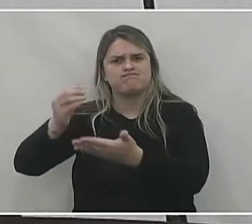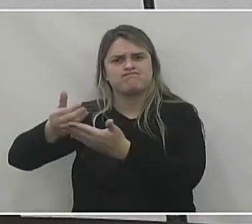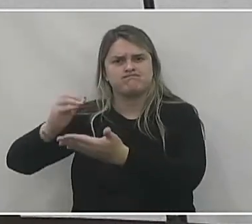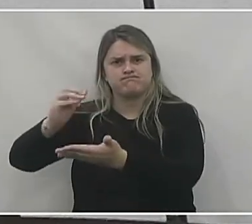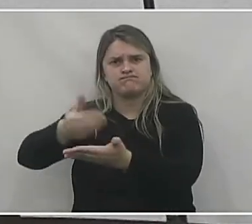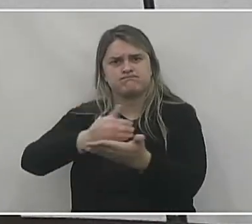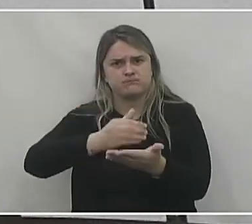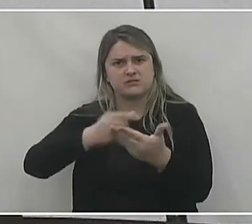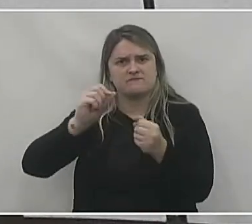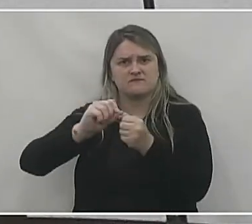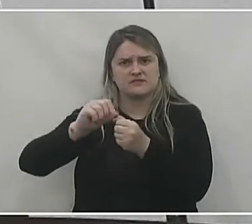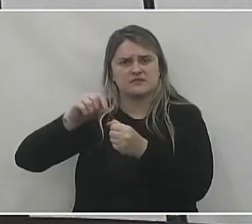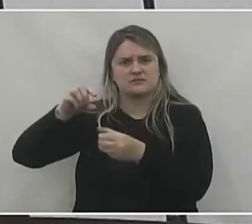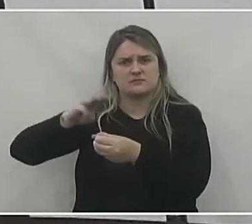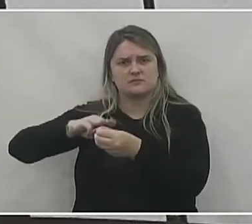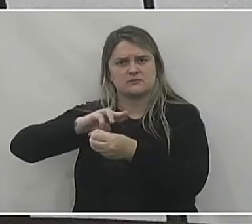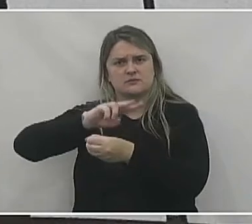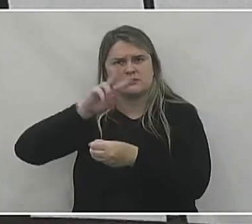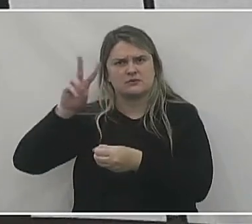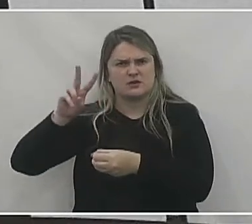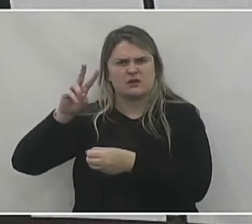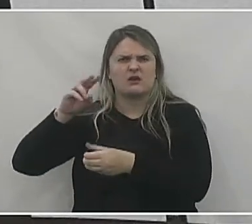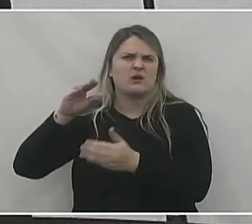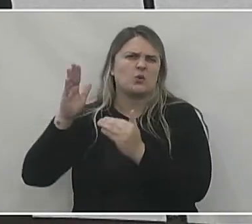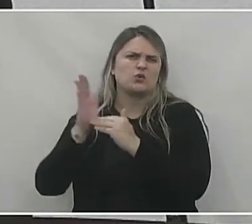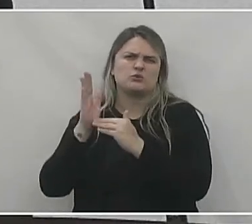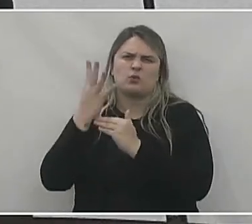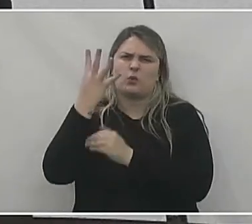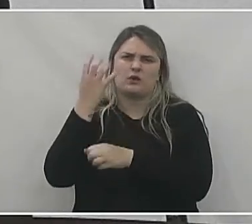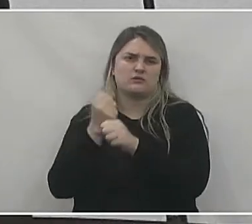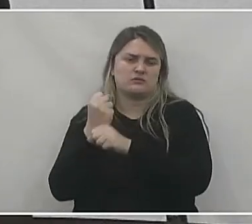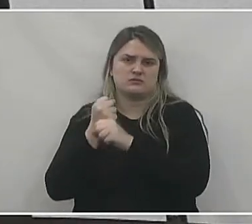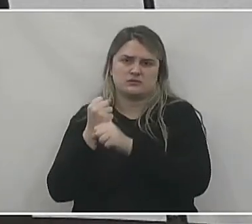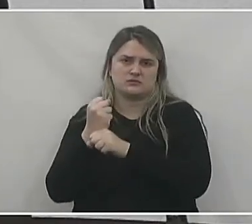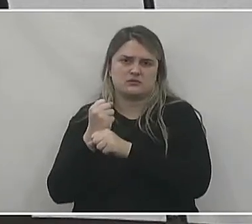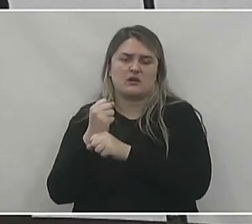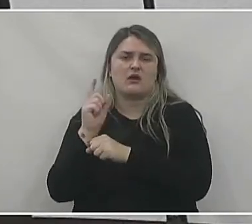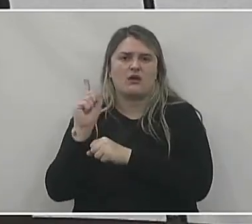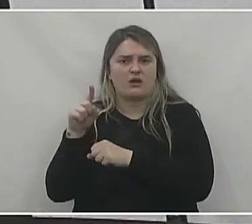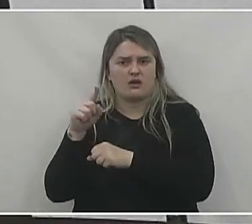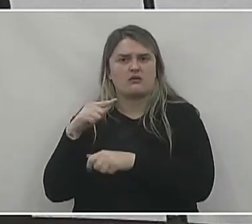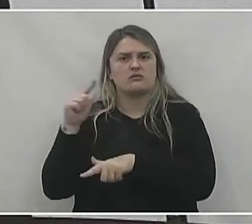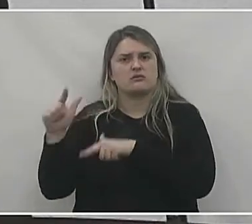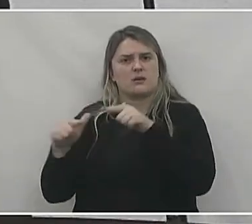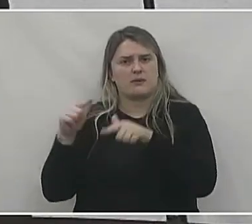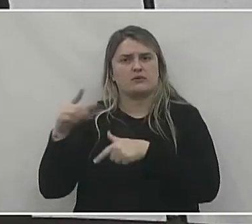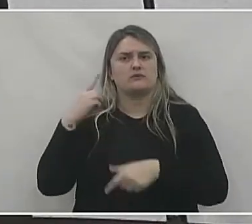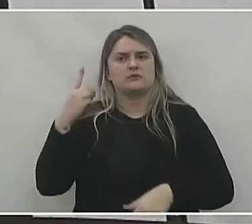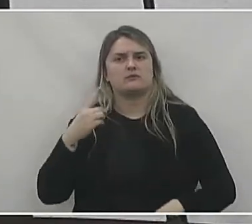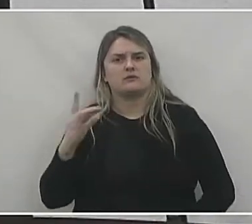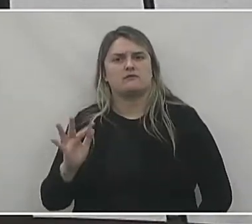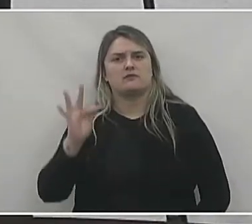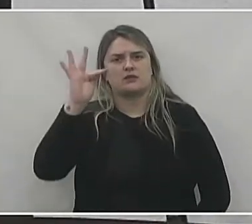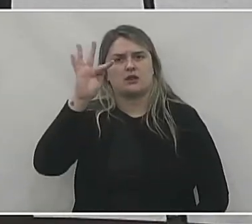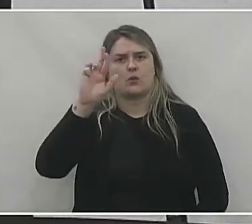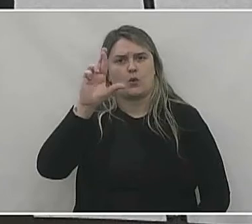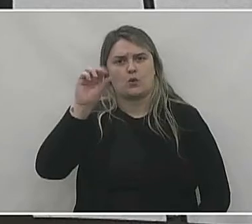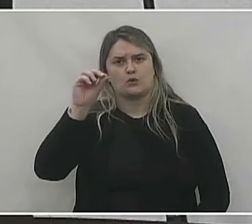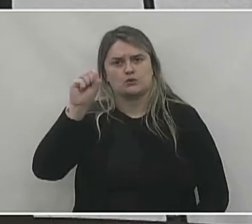foram feitos em União da Vitória nos últimos 4 anos foram fruto do trabalho do deputado Rossoni.